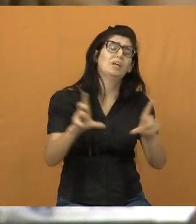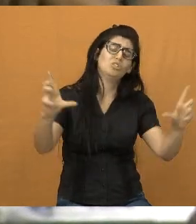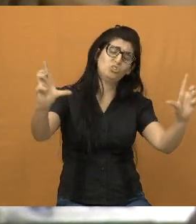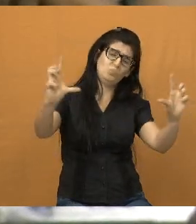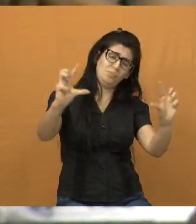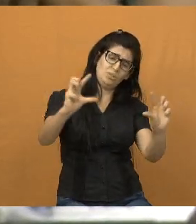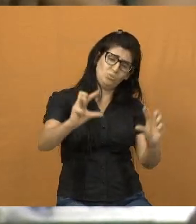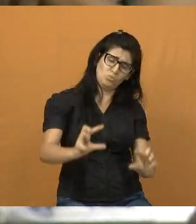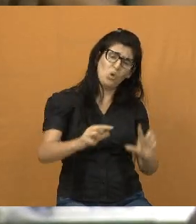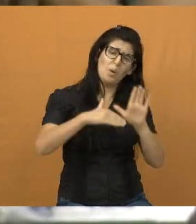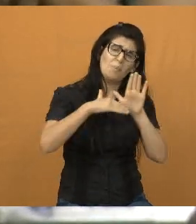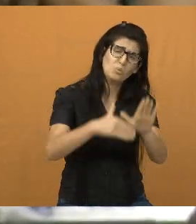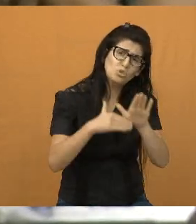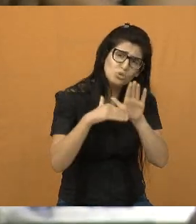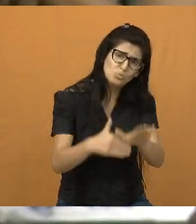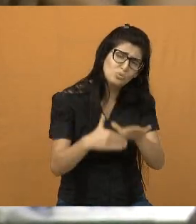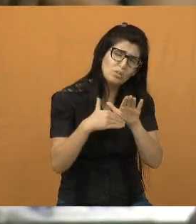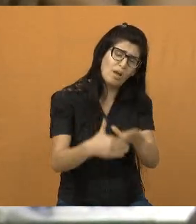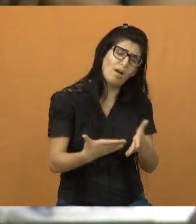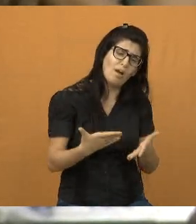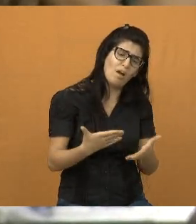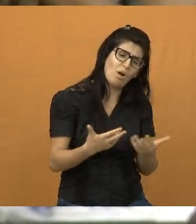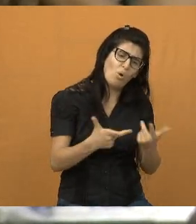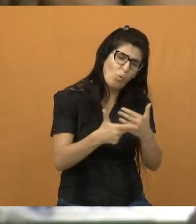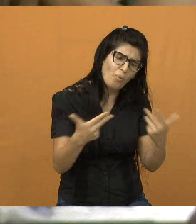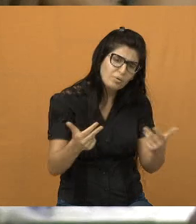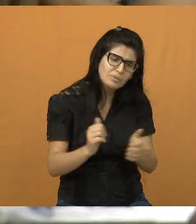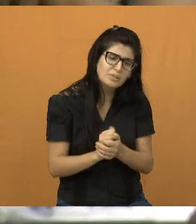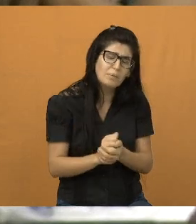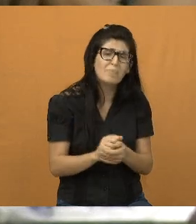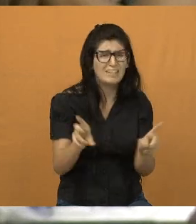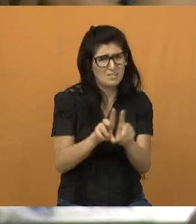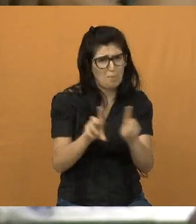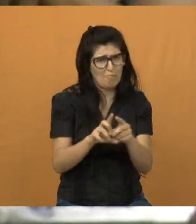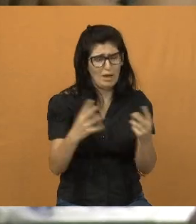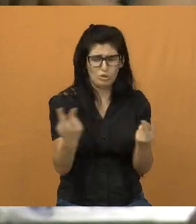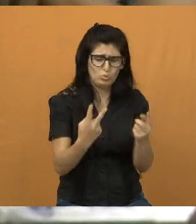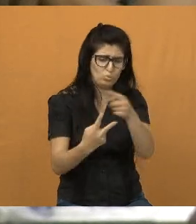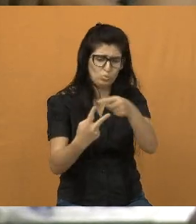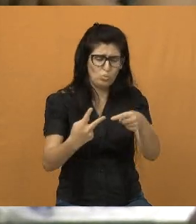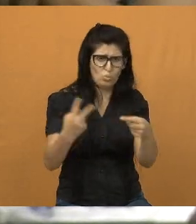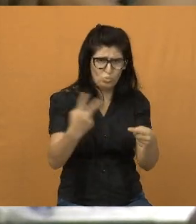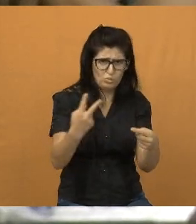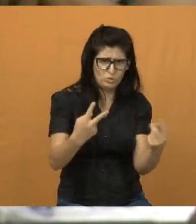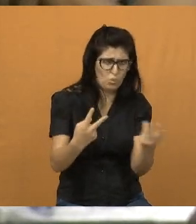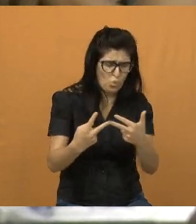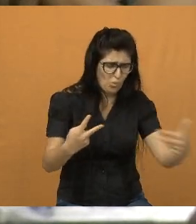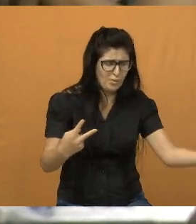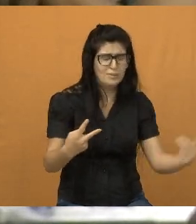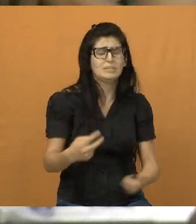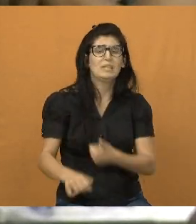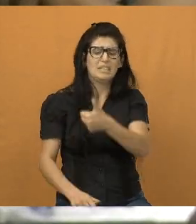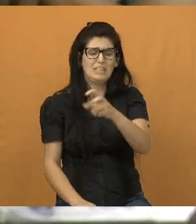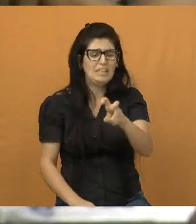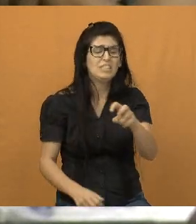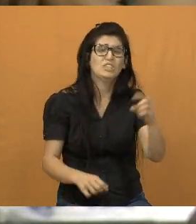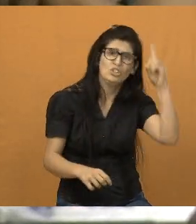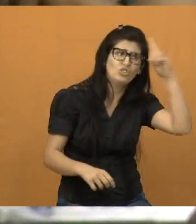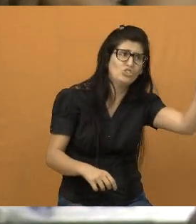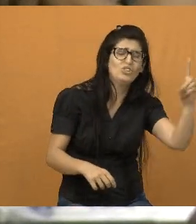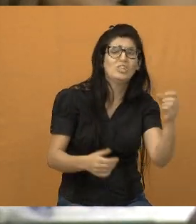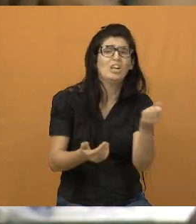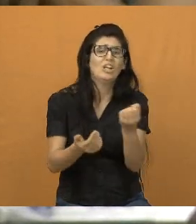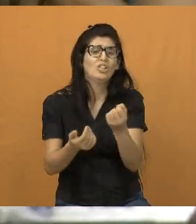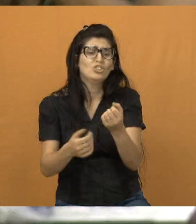no finalzinho do mandato, que coincidiu com mais duas coisas, que foi os 15 dias de férias das